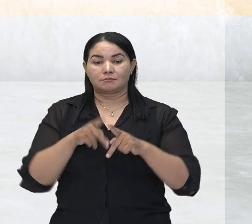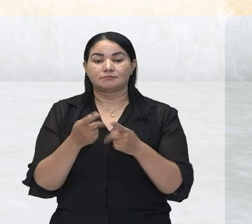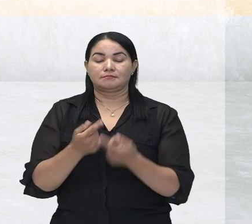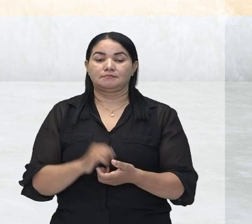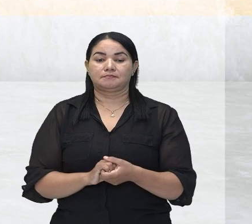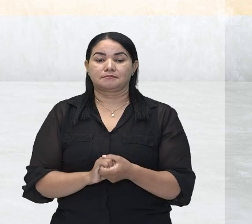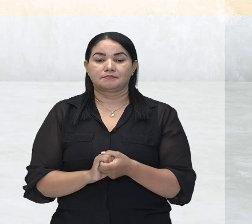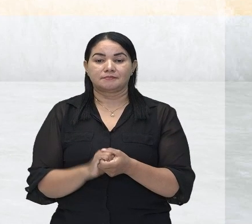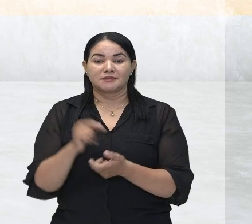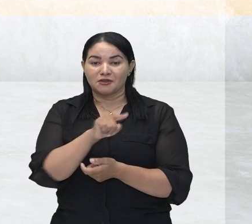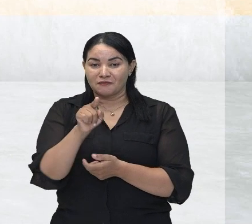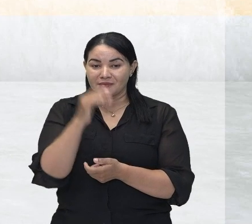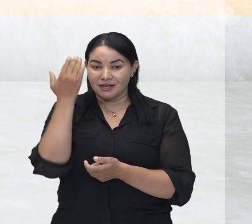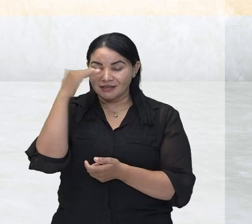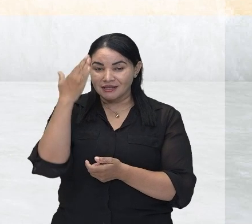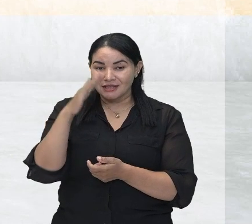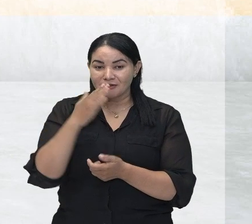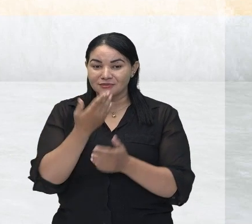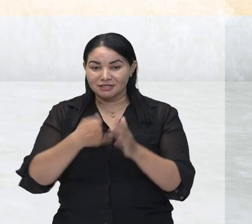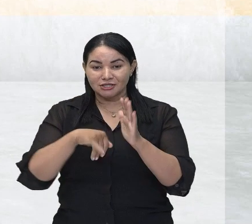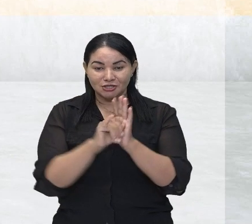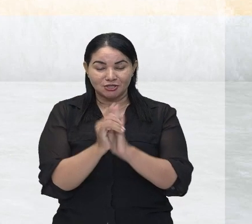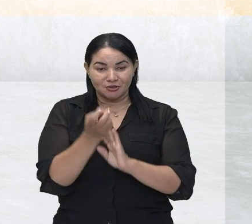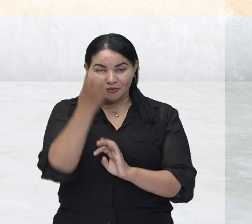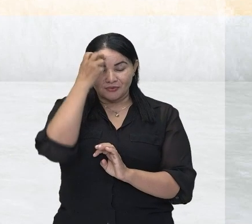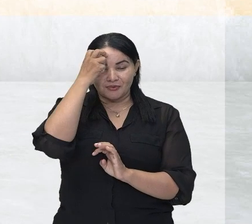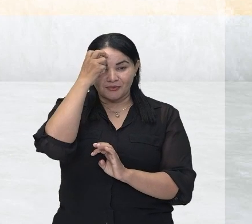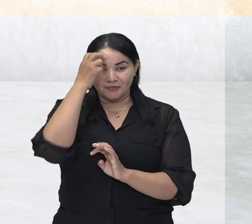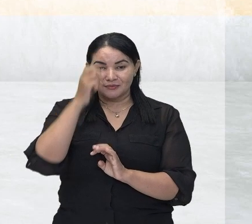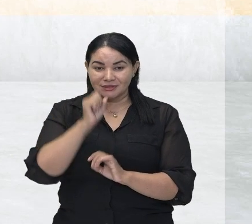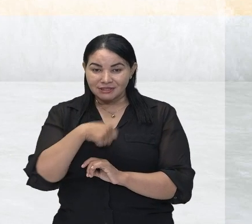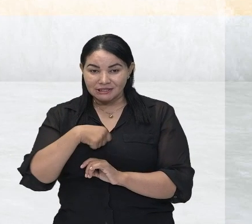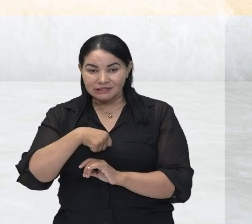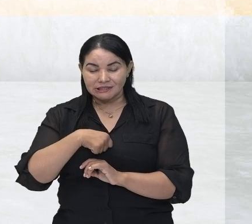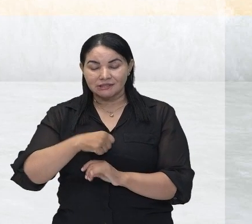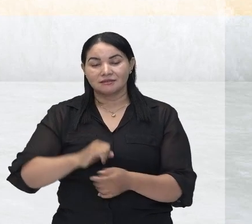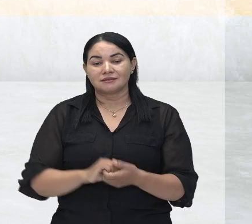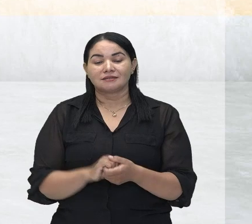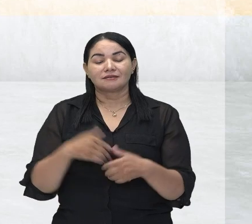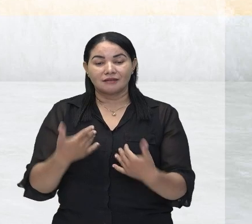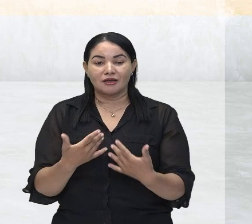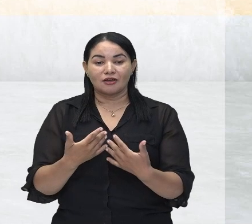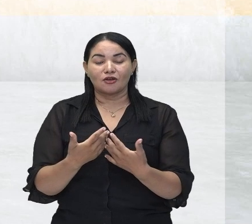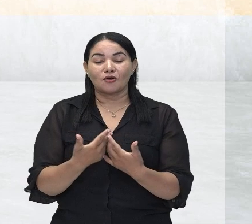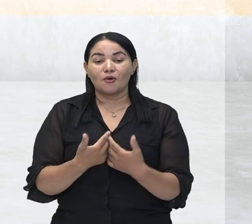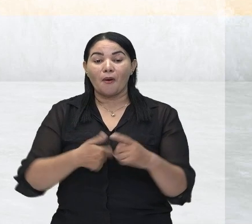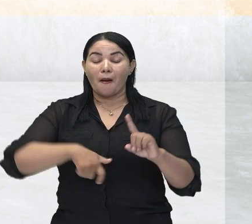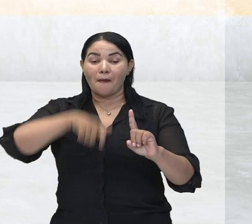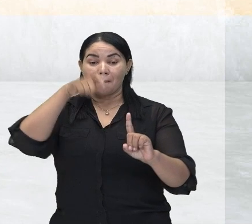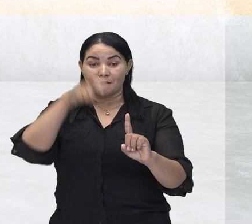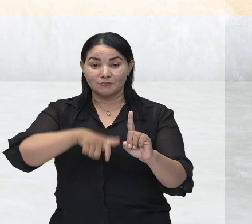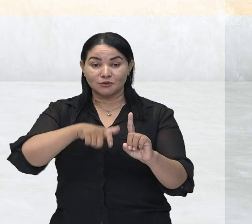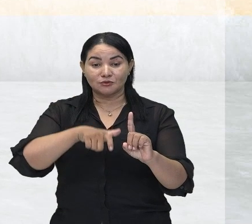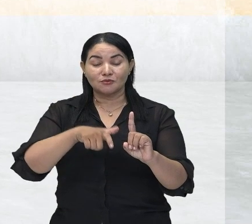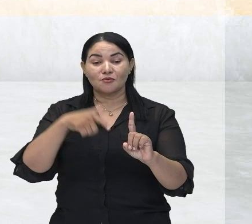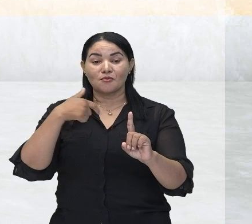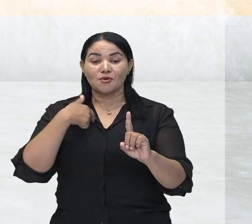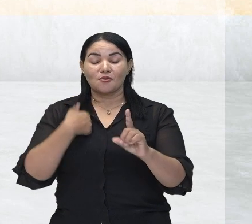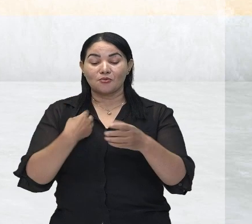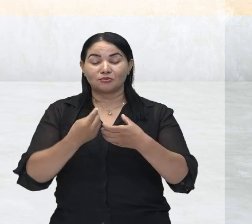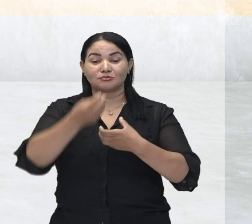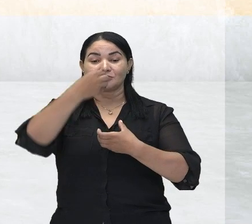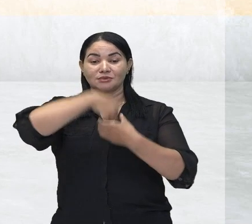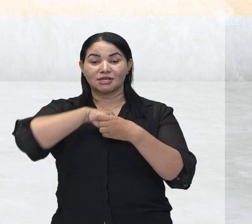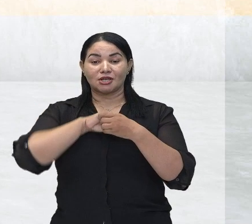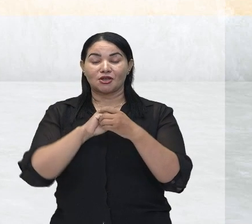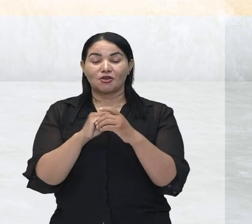Entenderam até aqui? Essa questão da identidade cultural é o que faz com que eu seja o que eu sou dentro daquela